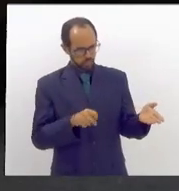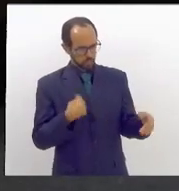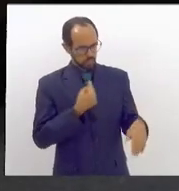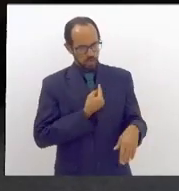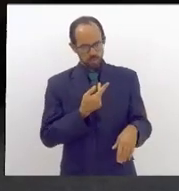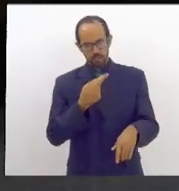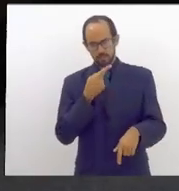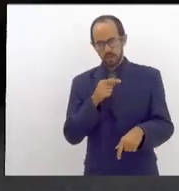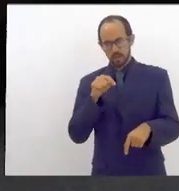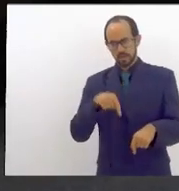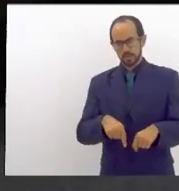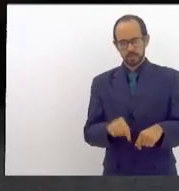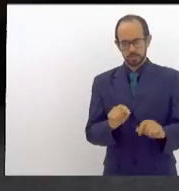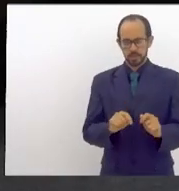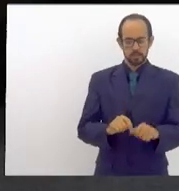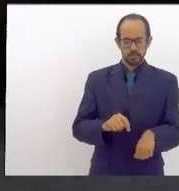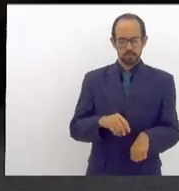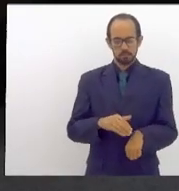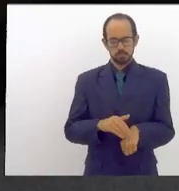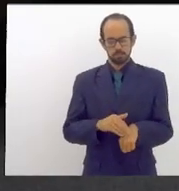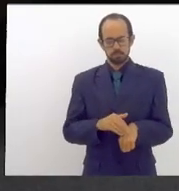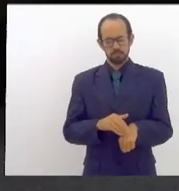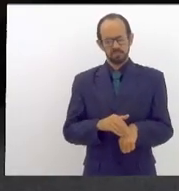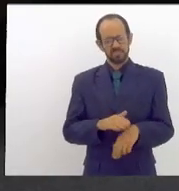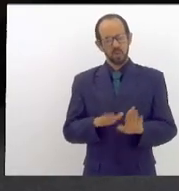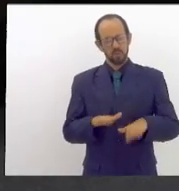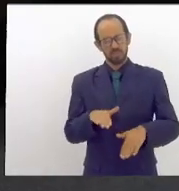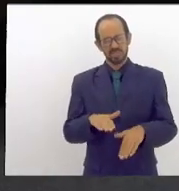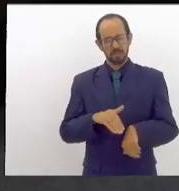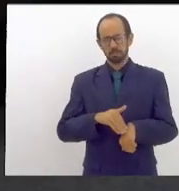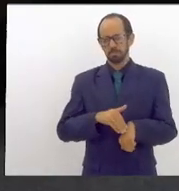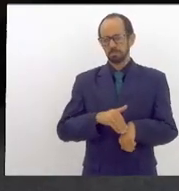das mais graves lesões